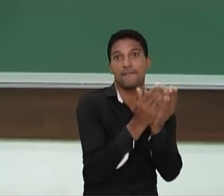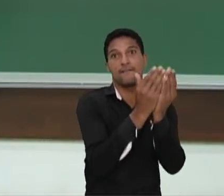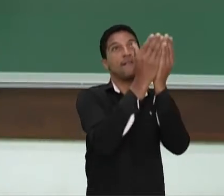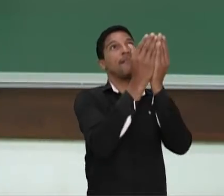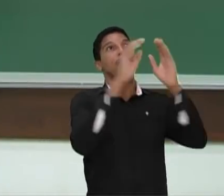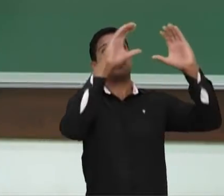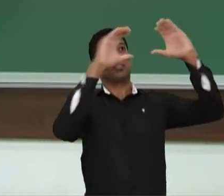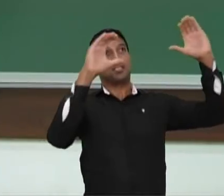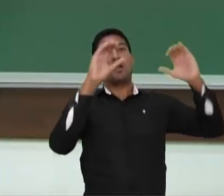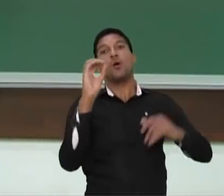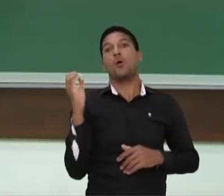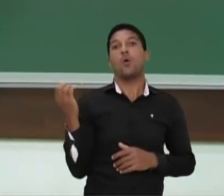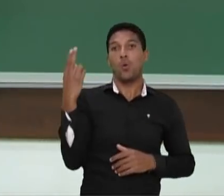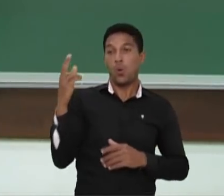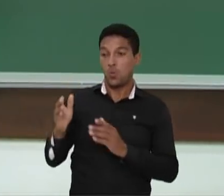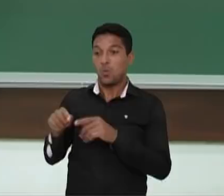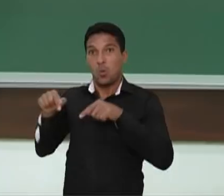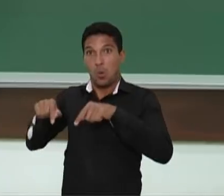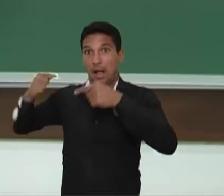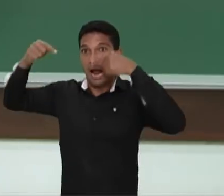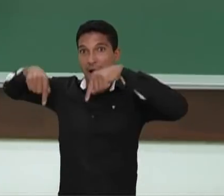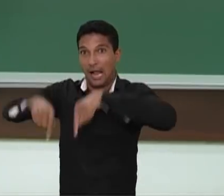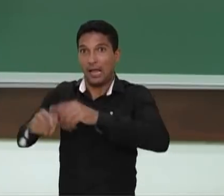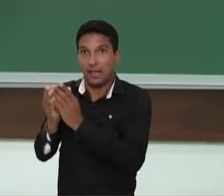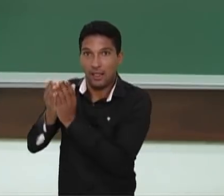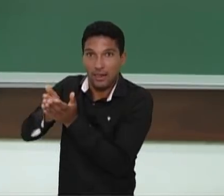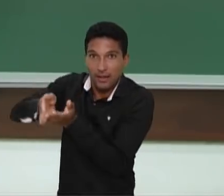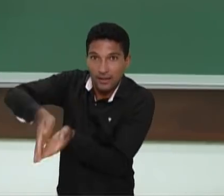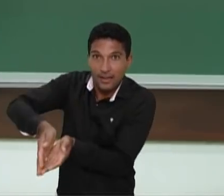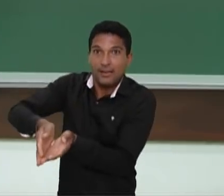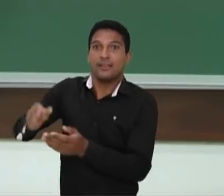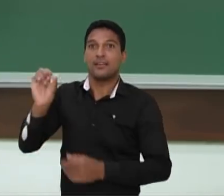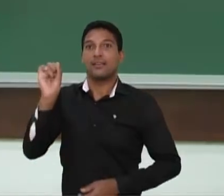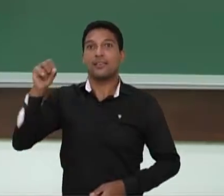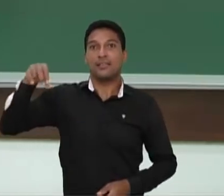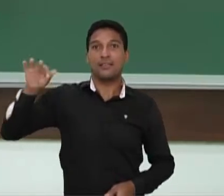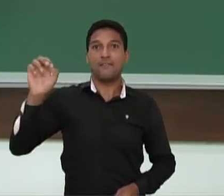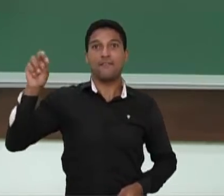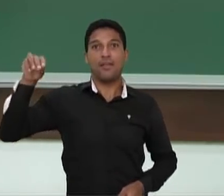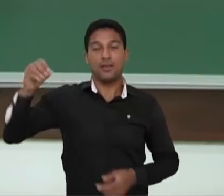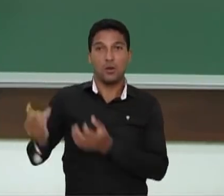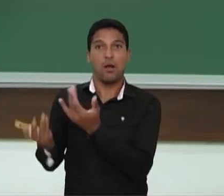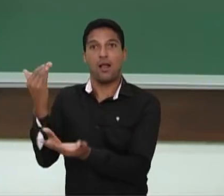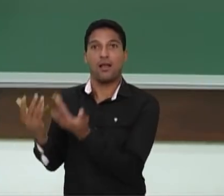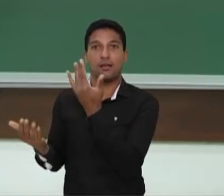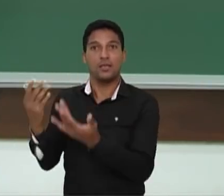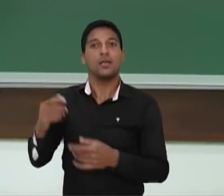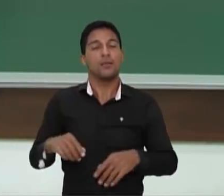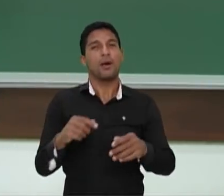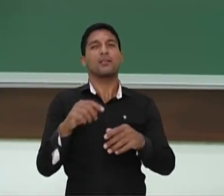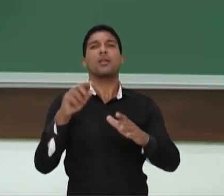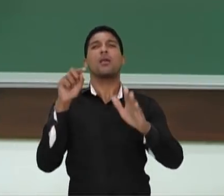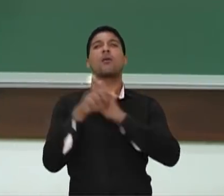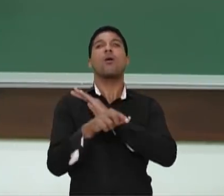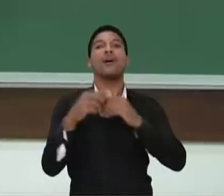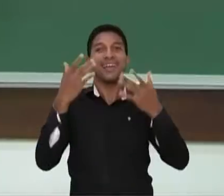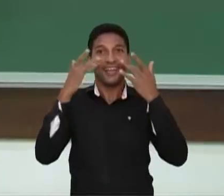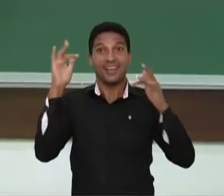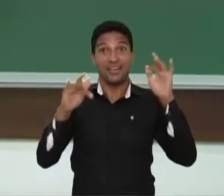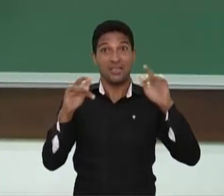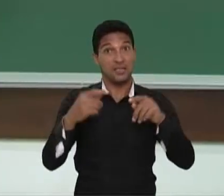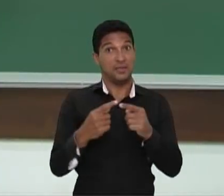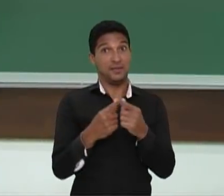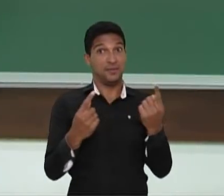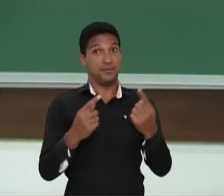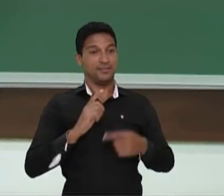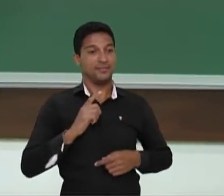mas também falando verdades. Epa, não vai embarcar aqui pessoas que não são de bem, né? E questionando essa forma, de forma séria,